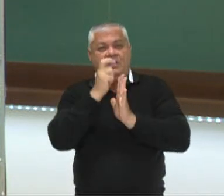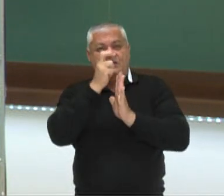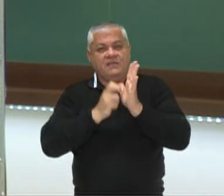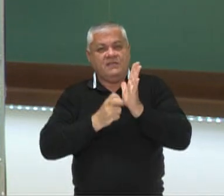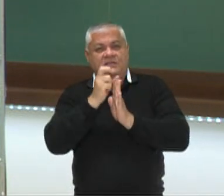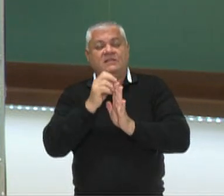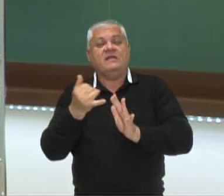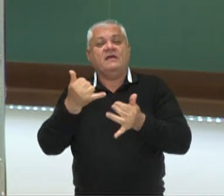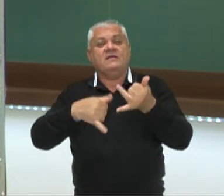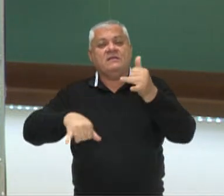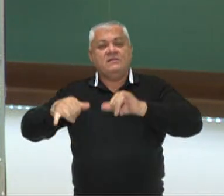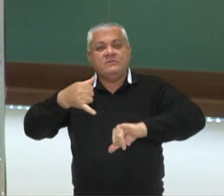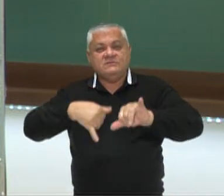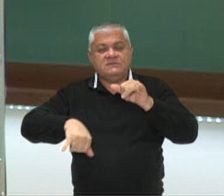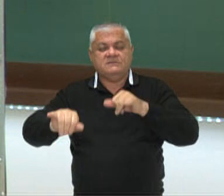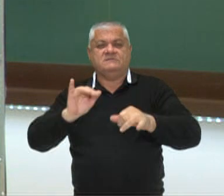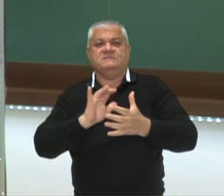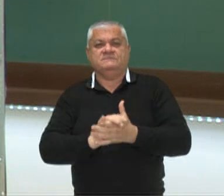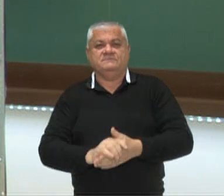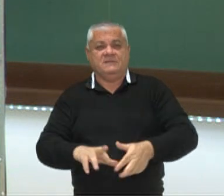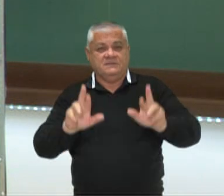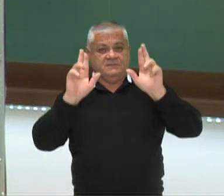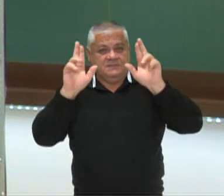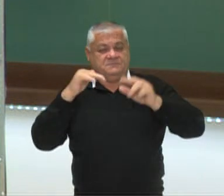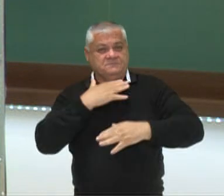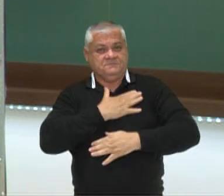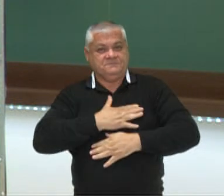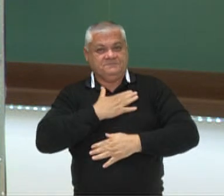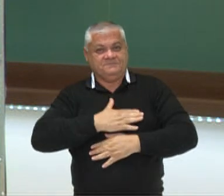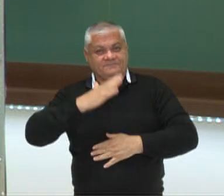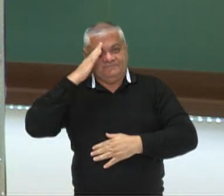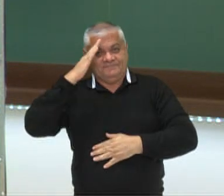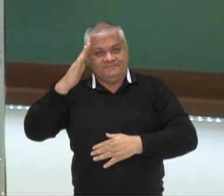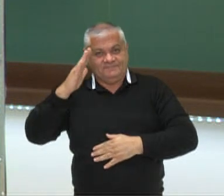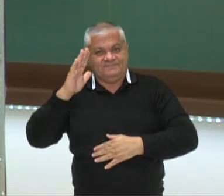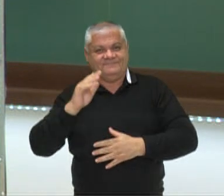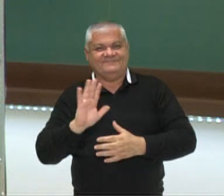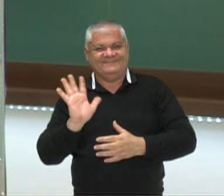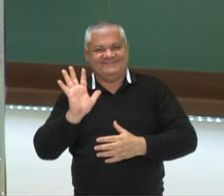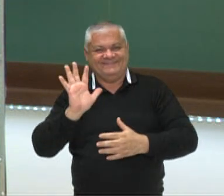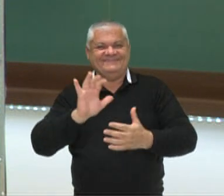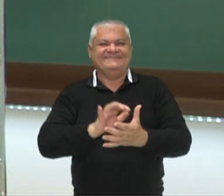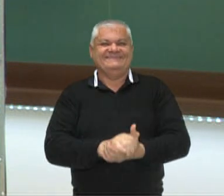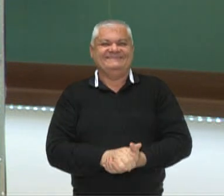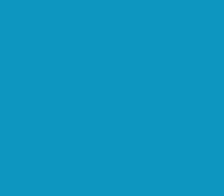com ênfase principalmente na quimiossíntese. Eu espero que vocês tenham gostado e até breve. Valeu!